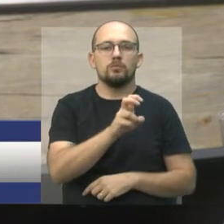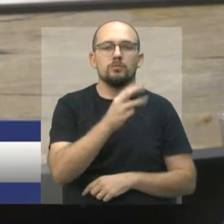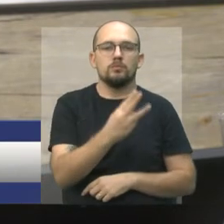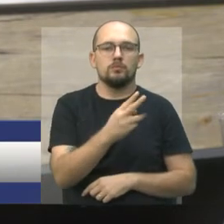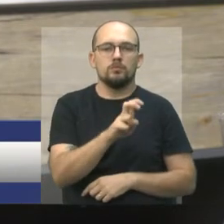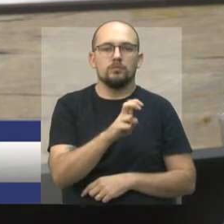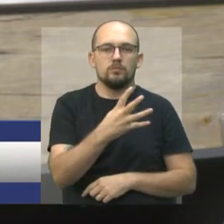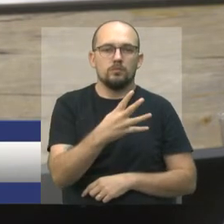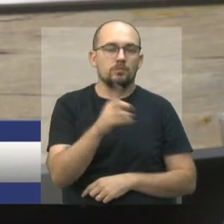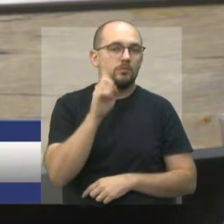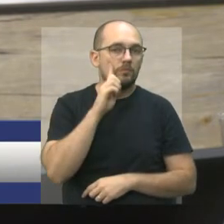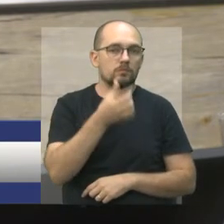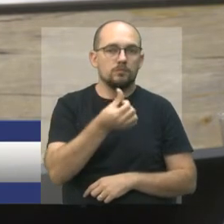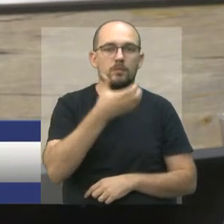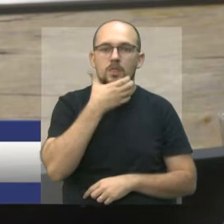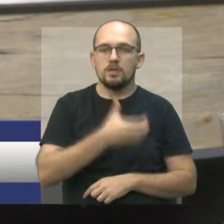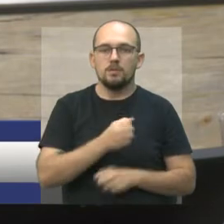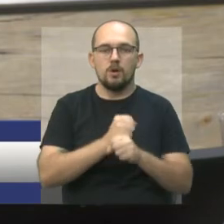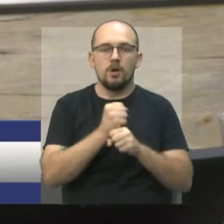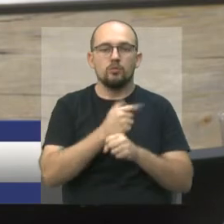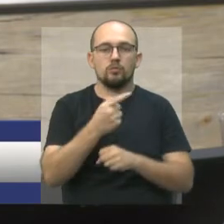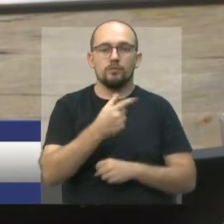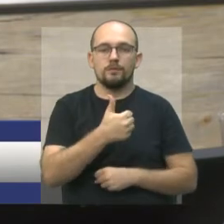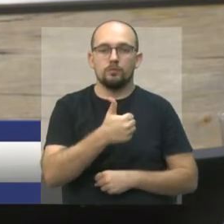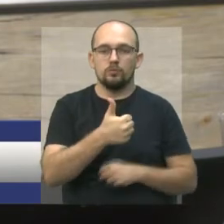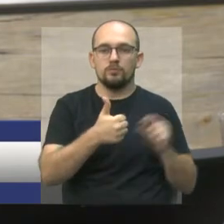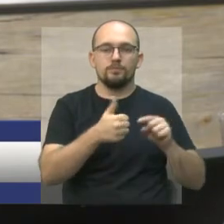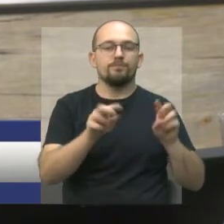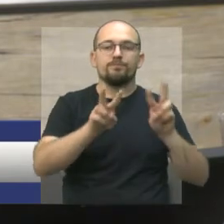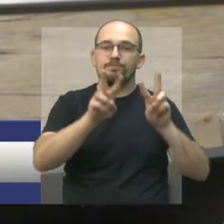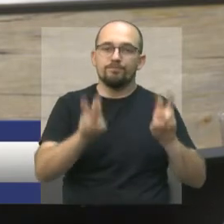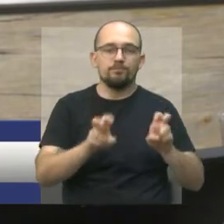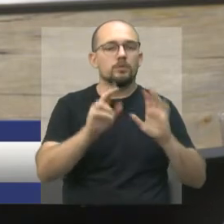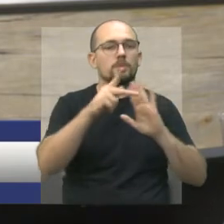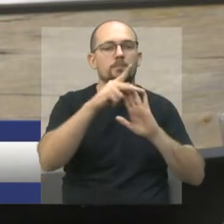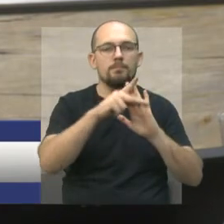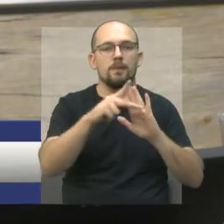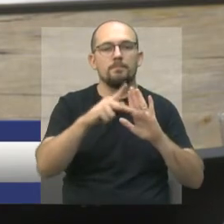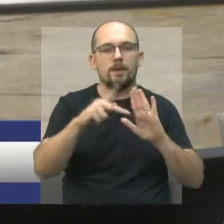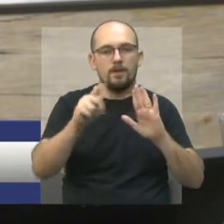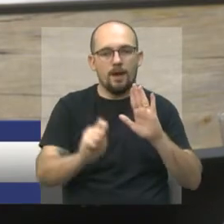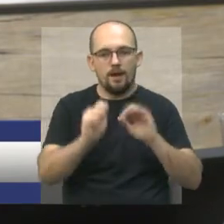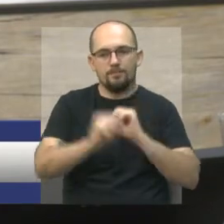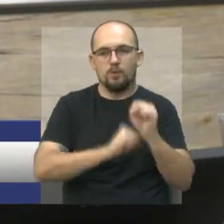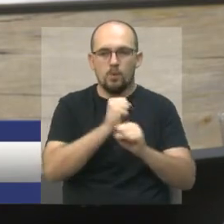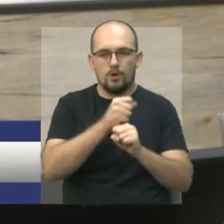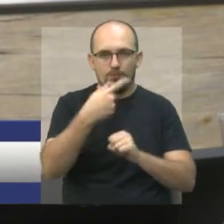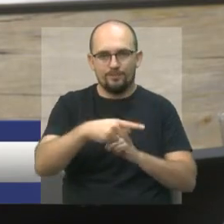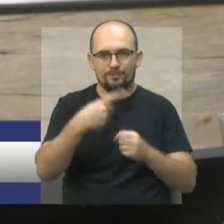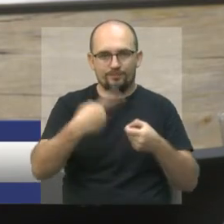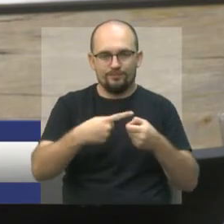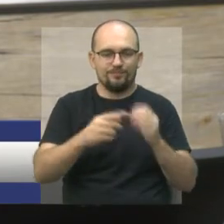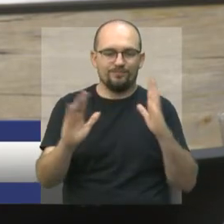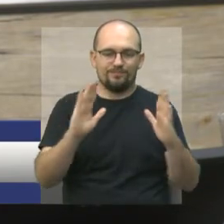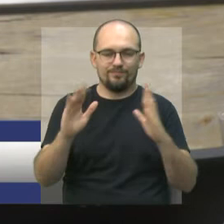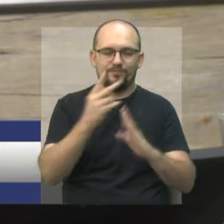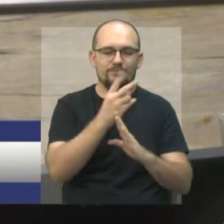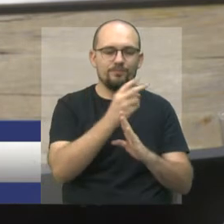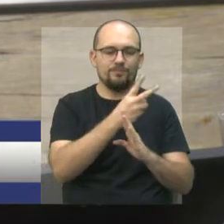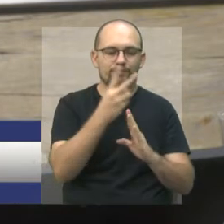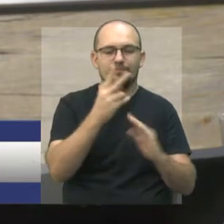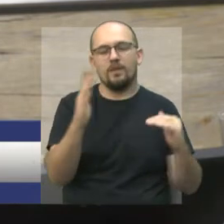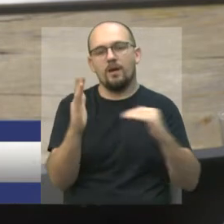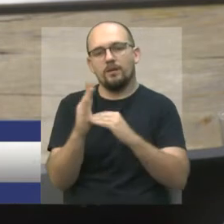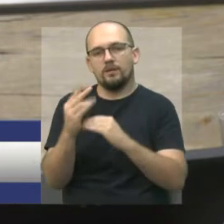5.354, de 6 de dezembro de 2021, que estabelece o Plano Plurianual do município para o período de 2022